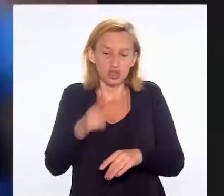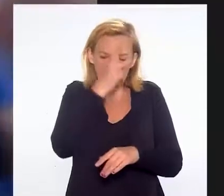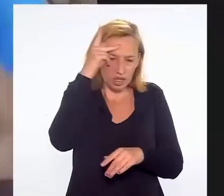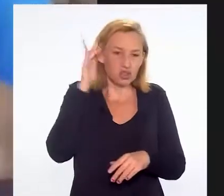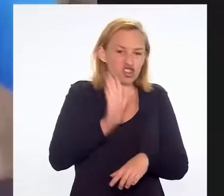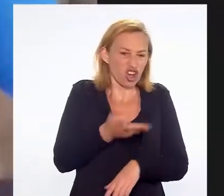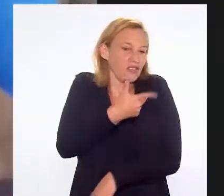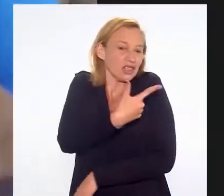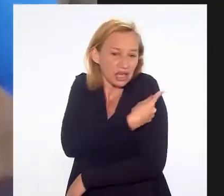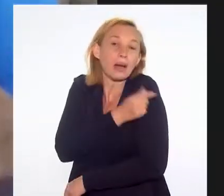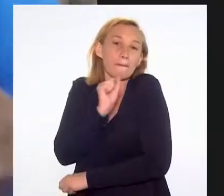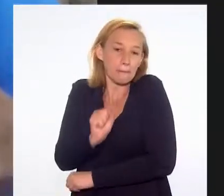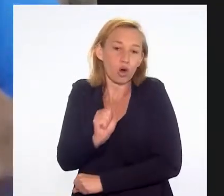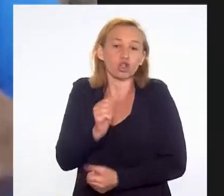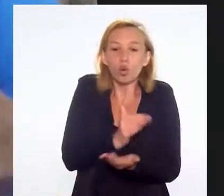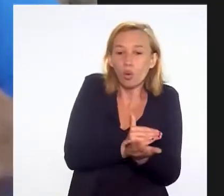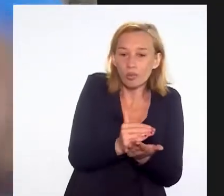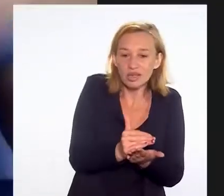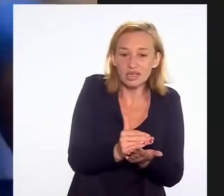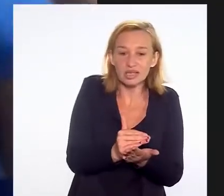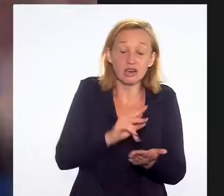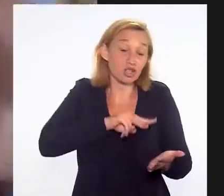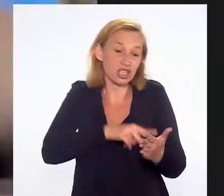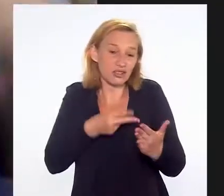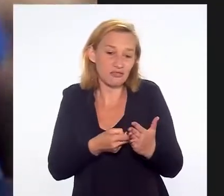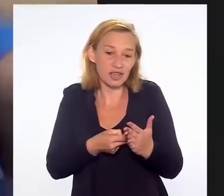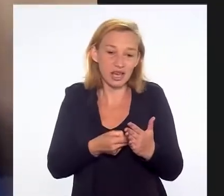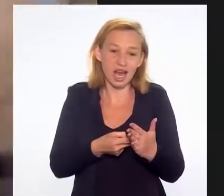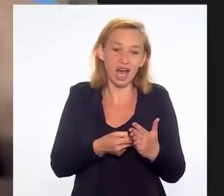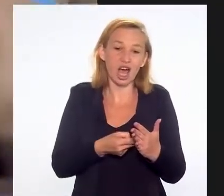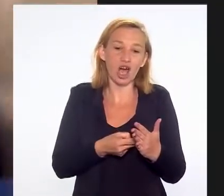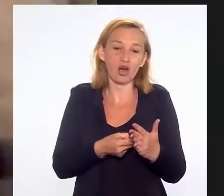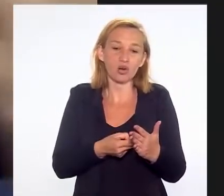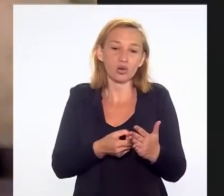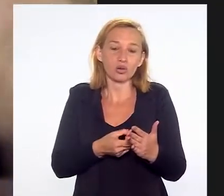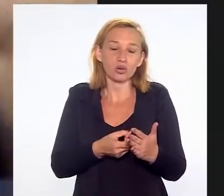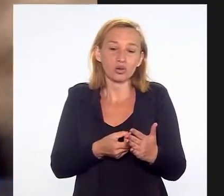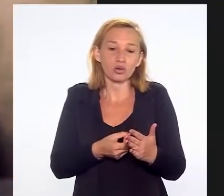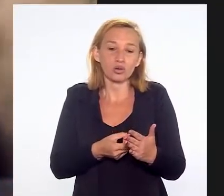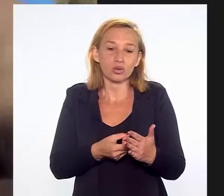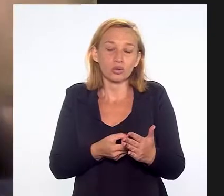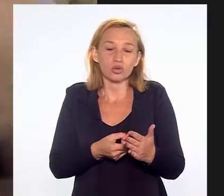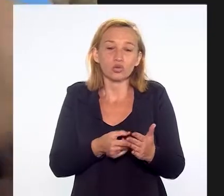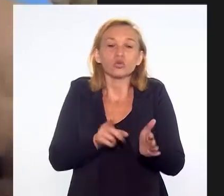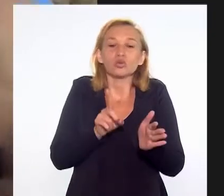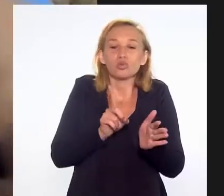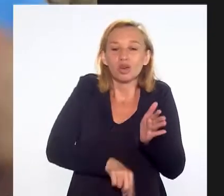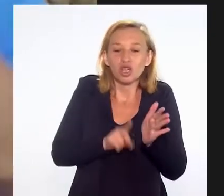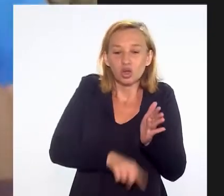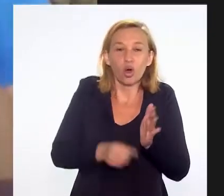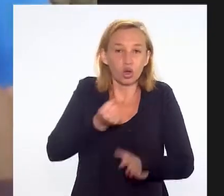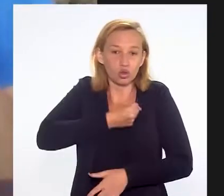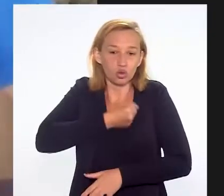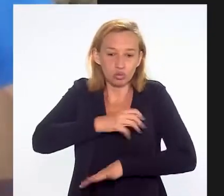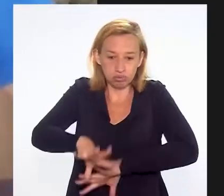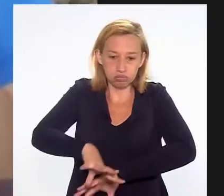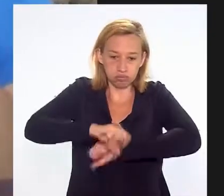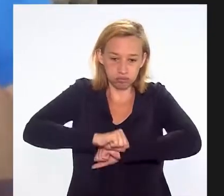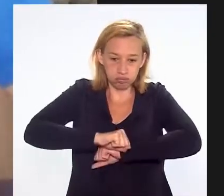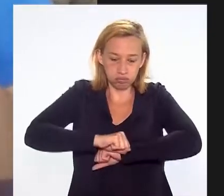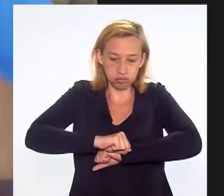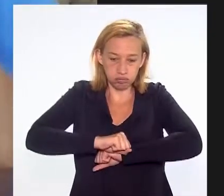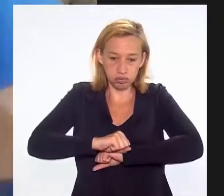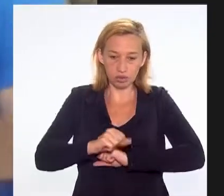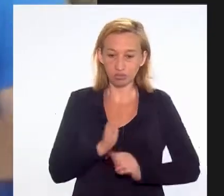número X de pessoas vacinadas e que já pode começar a significar uma pequena contenção da